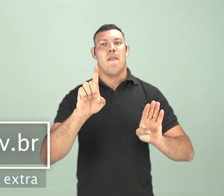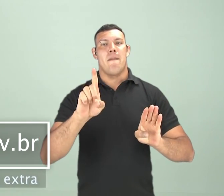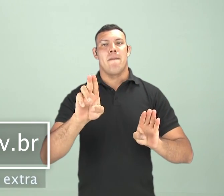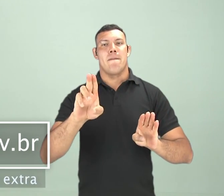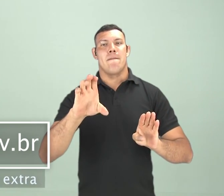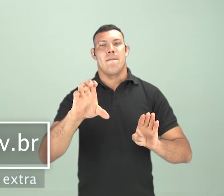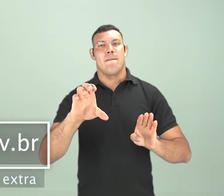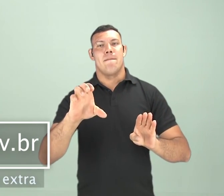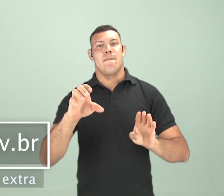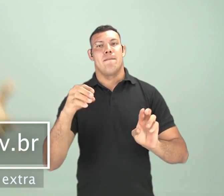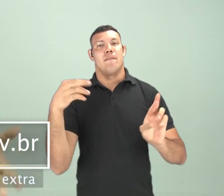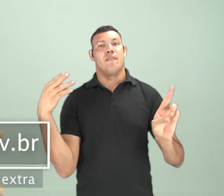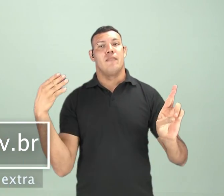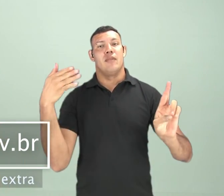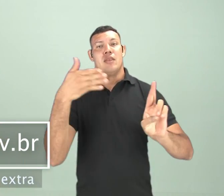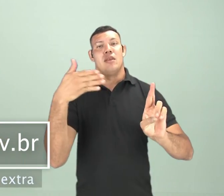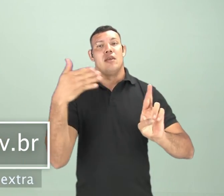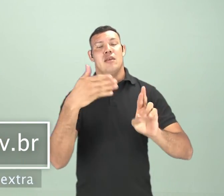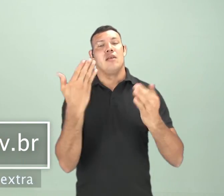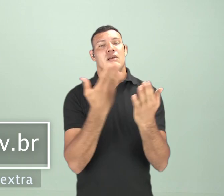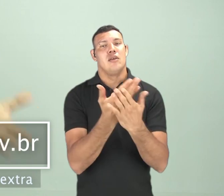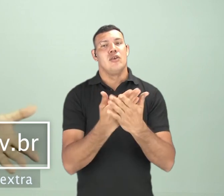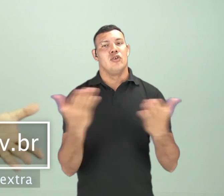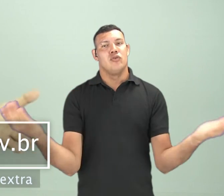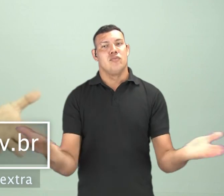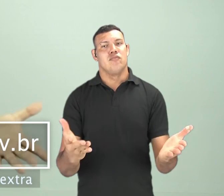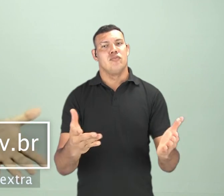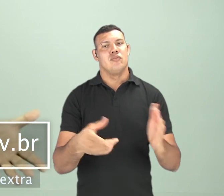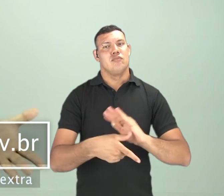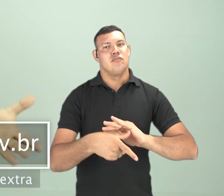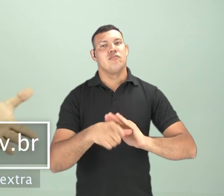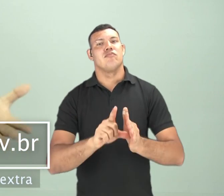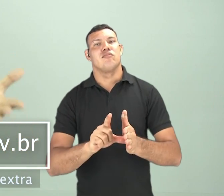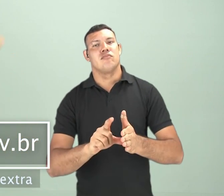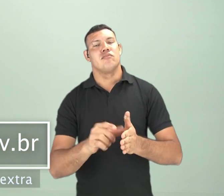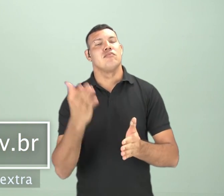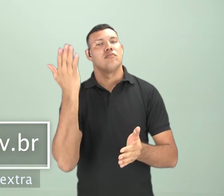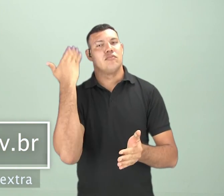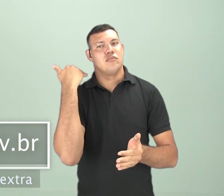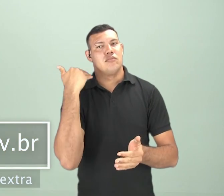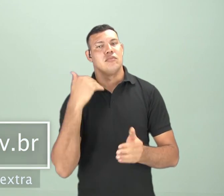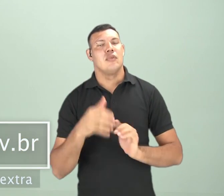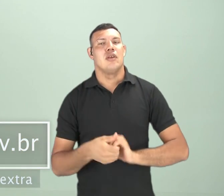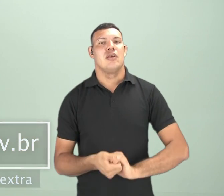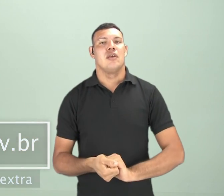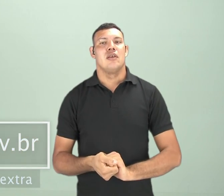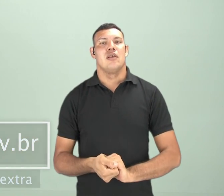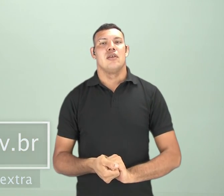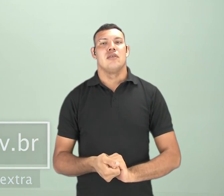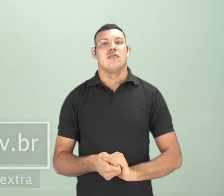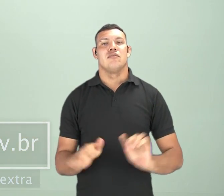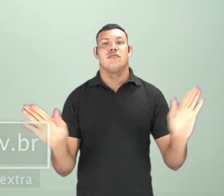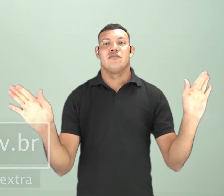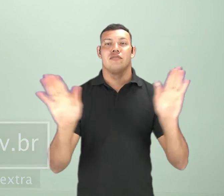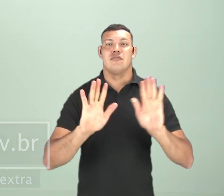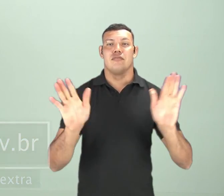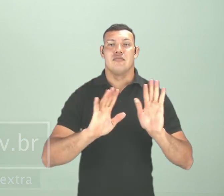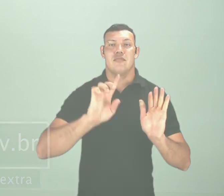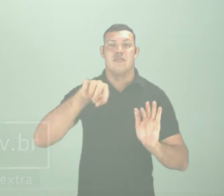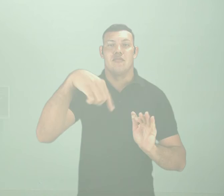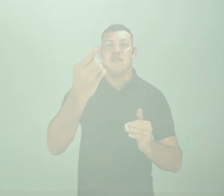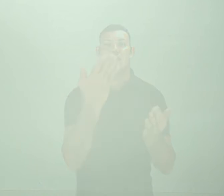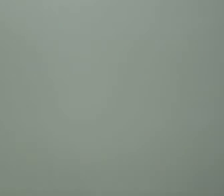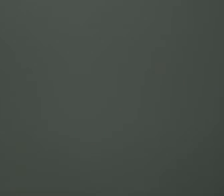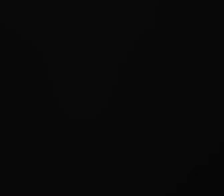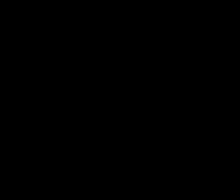a essa aula aqui e a outras aulas também. I hope you have a great day, guys. Thanks a lot for watching. See you next class.